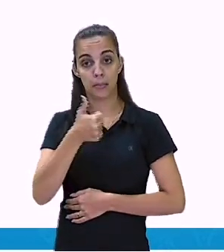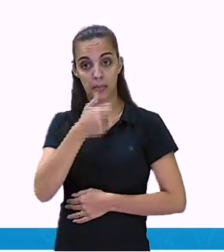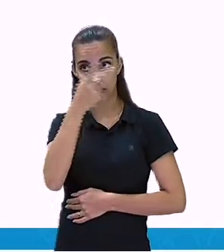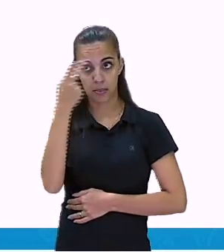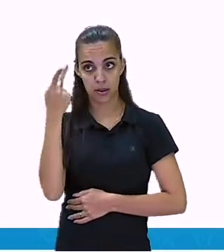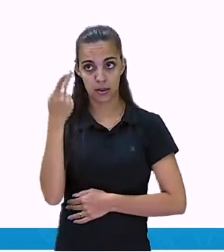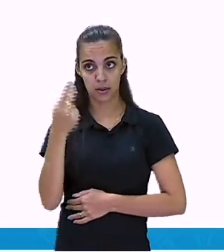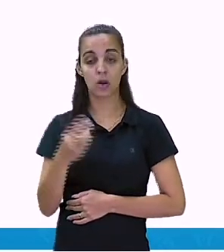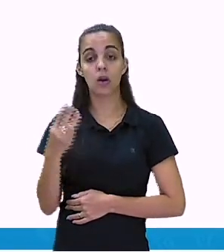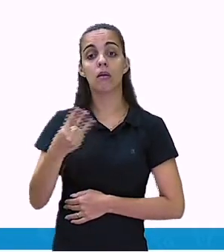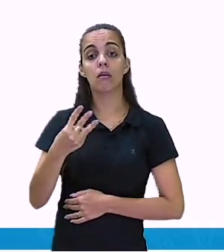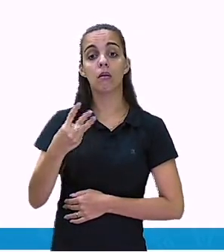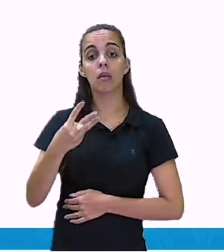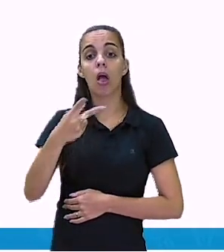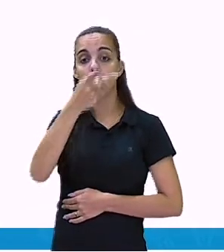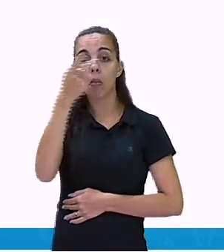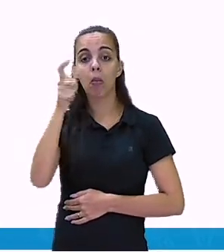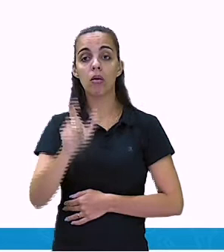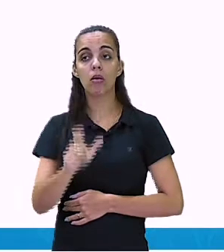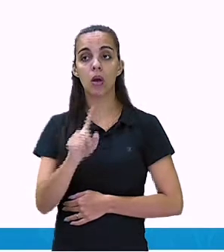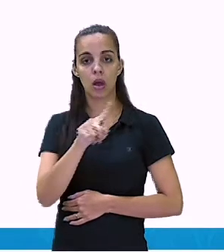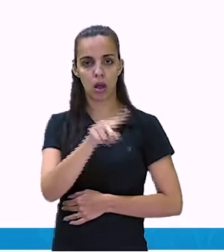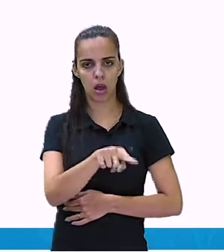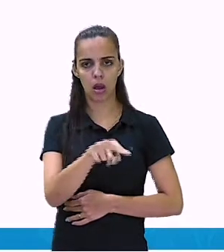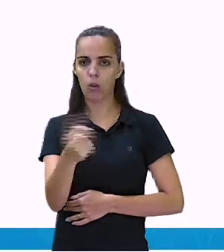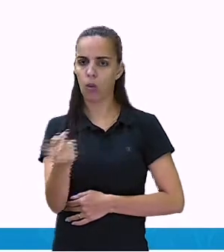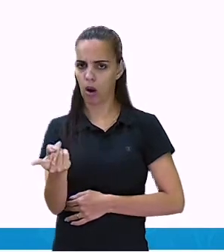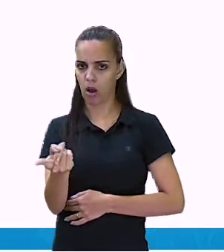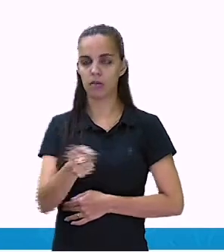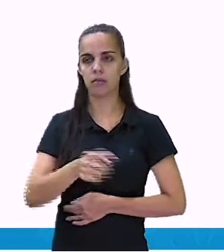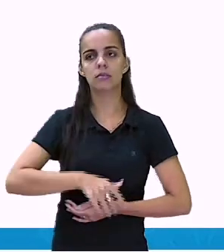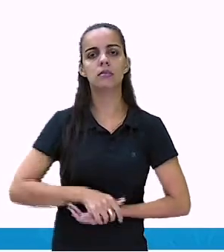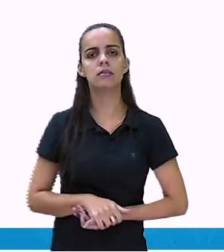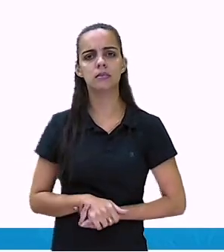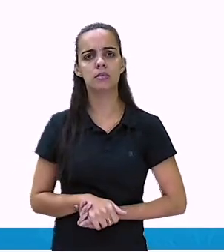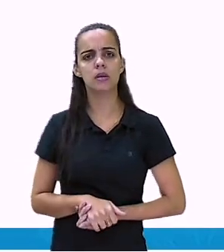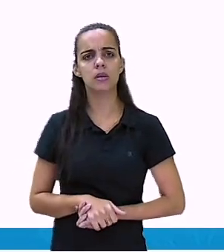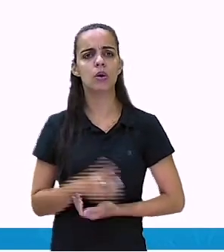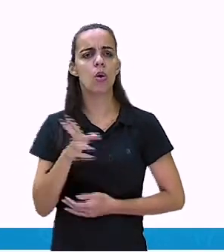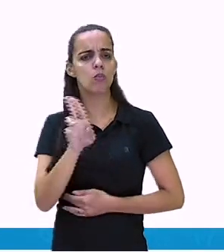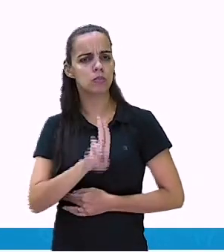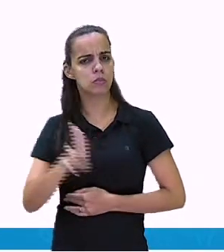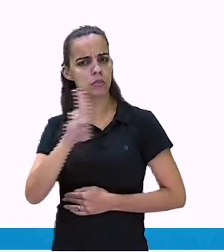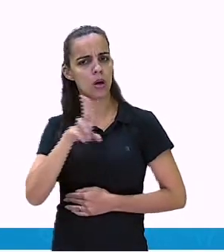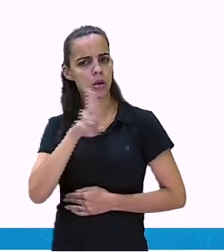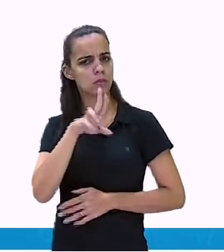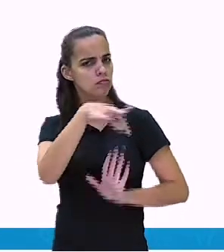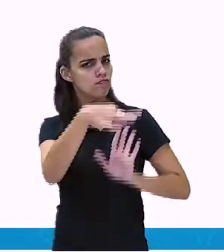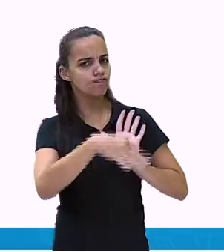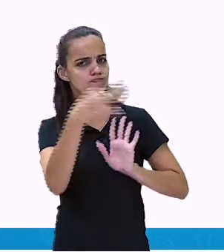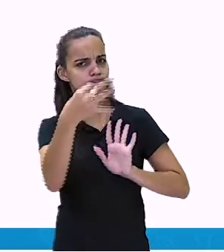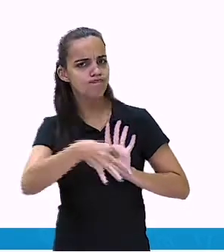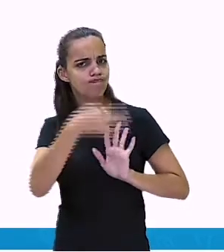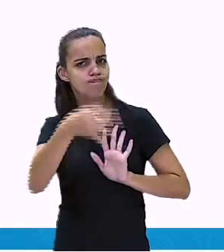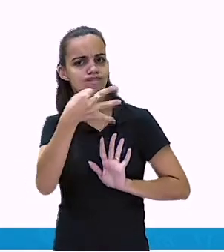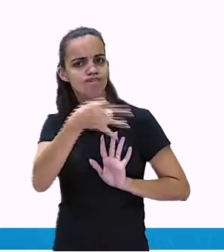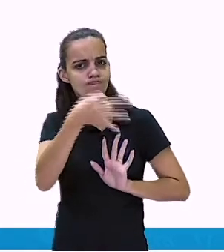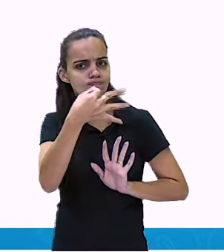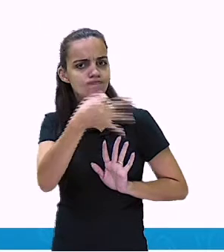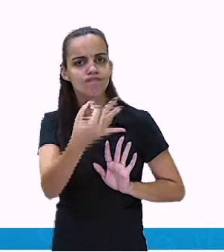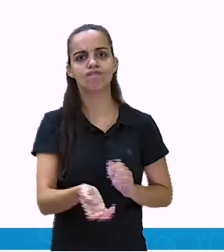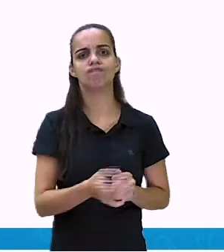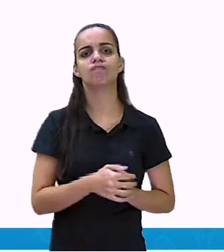pessoa, terceira pessoa, ele ou ela. O uso da argumentação